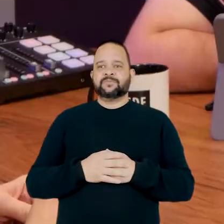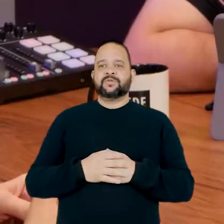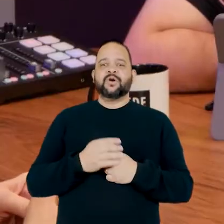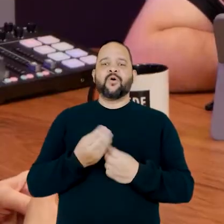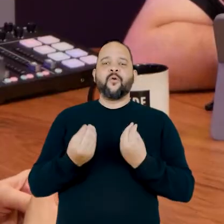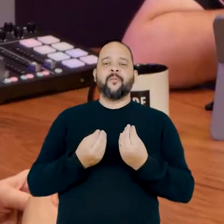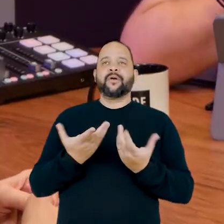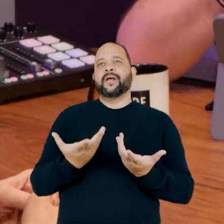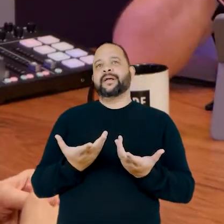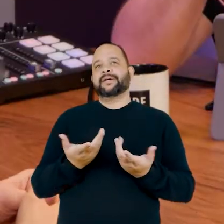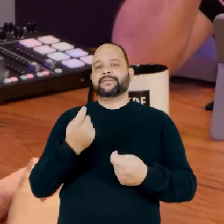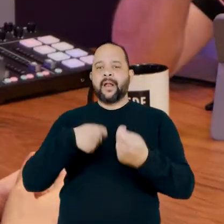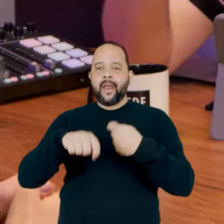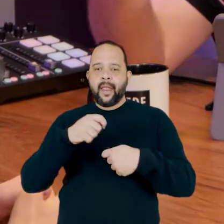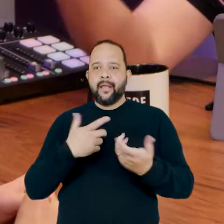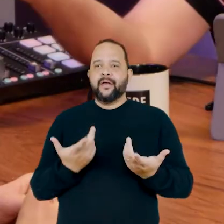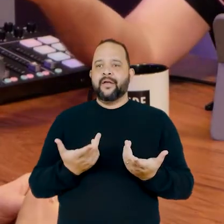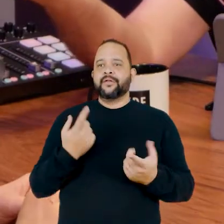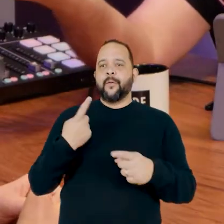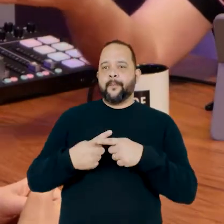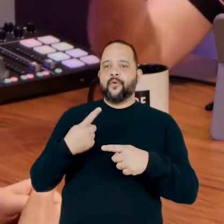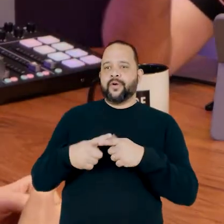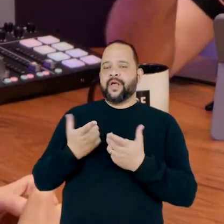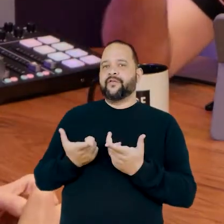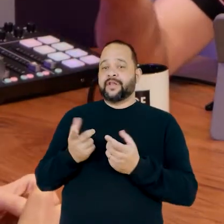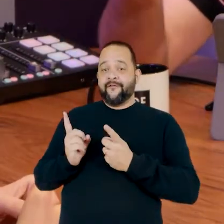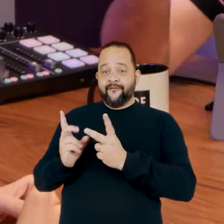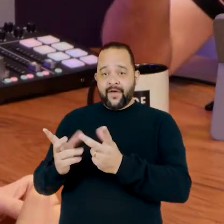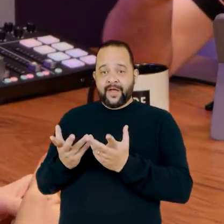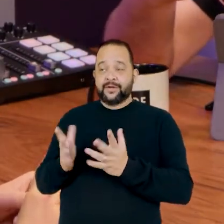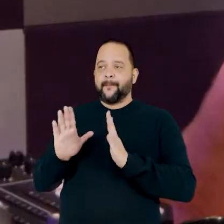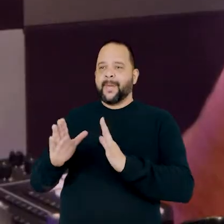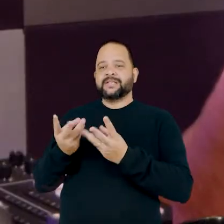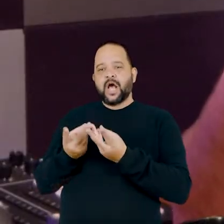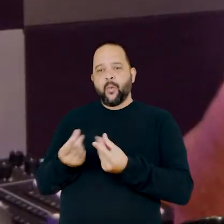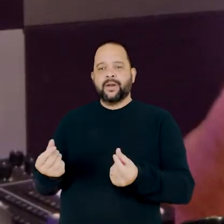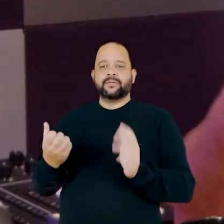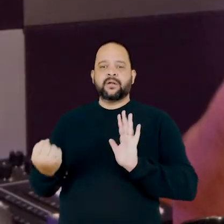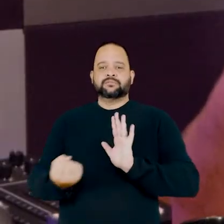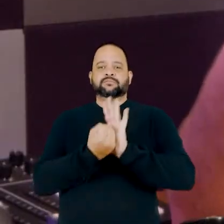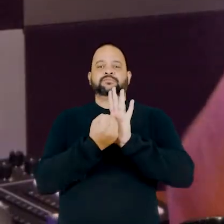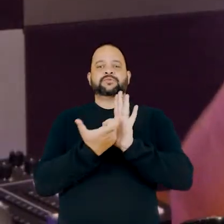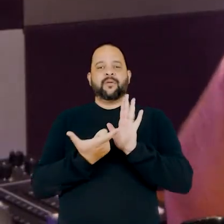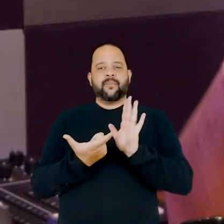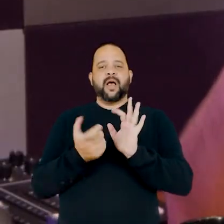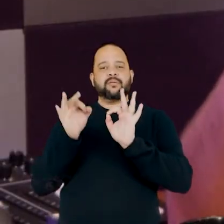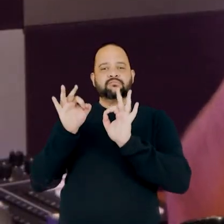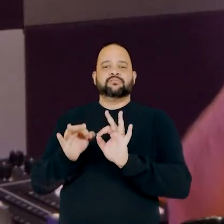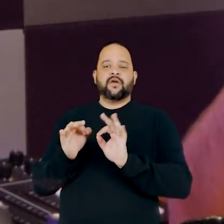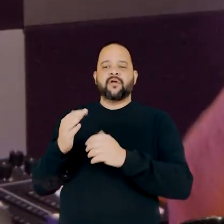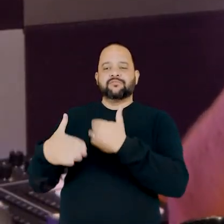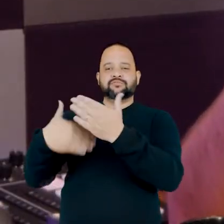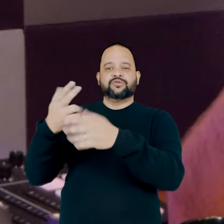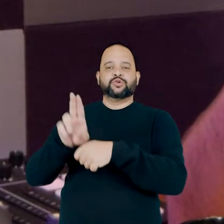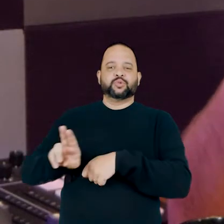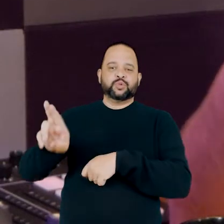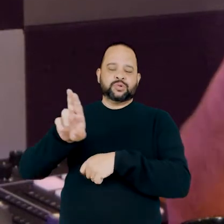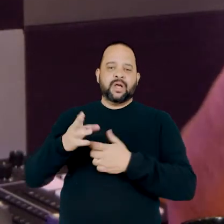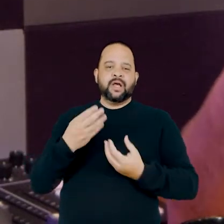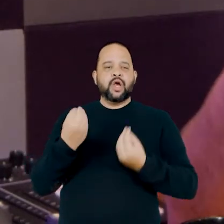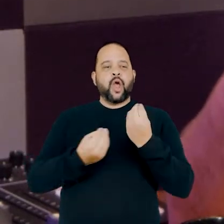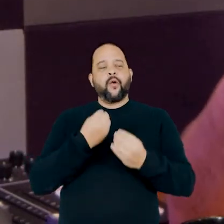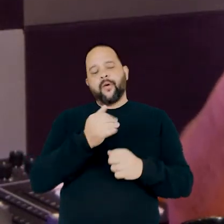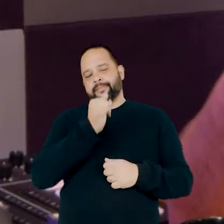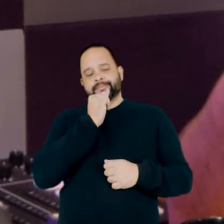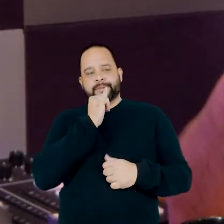Como que é isso? Porque você deixa de vender, mas, ao mesmo tempo, é a qualidade da marca, né? Como vocês lidam com isso? E como